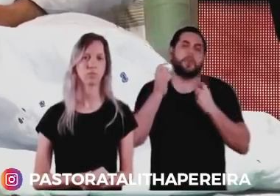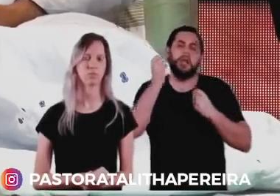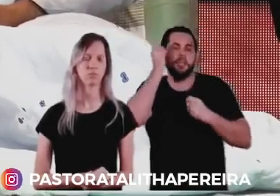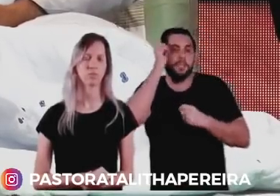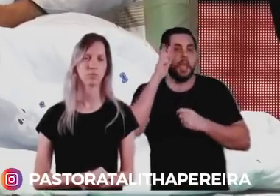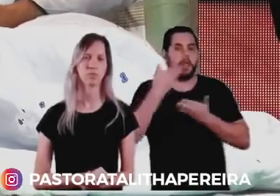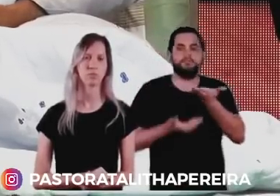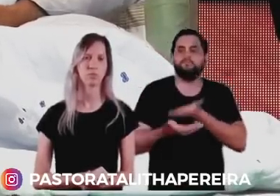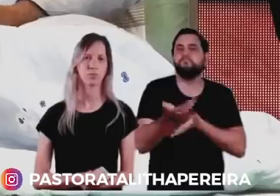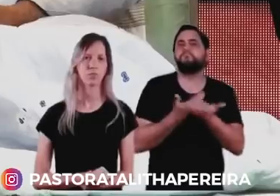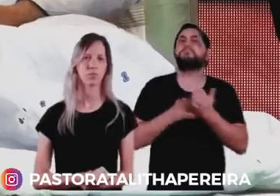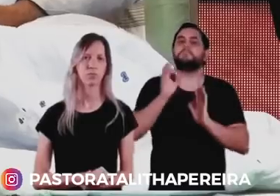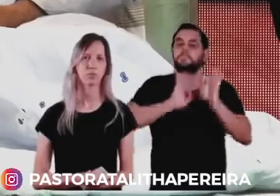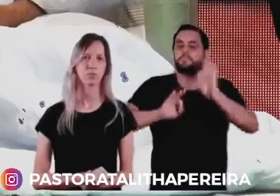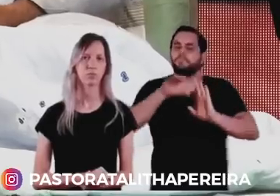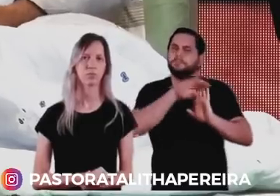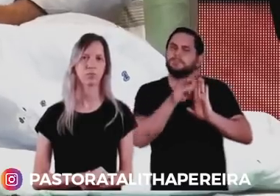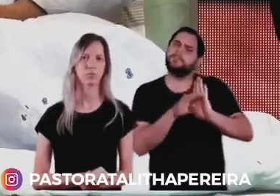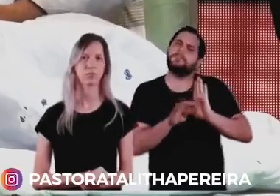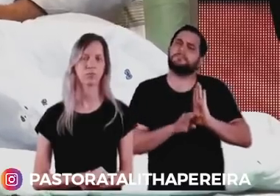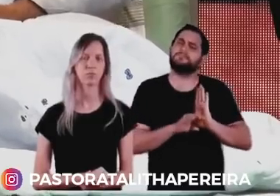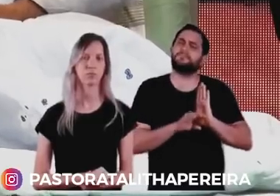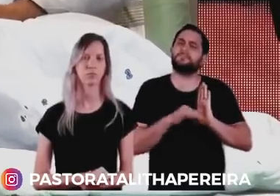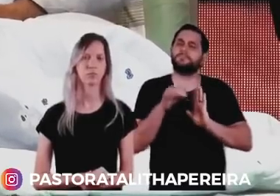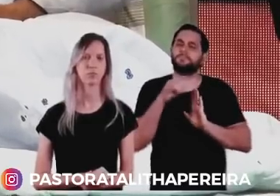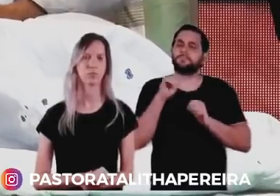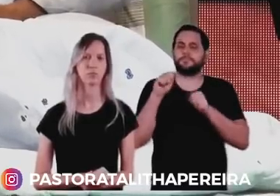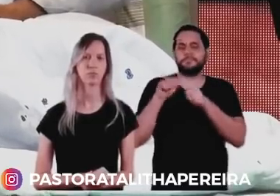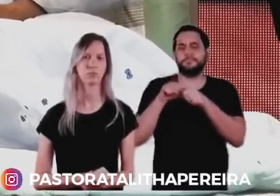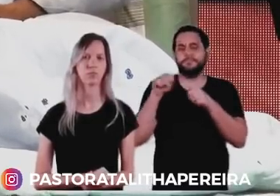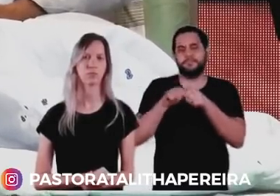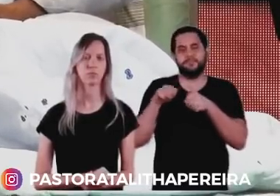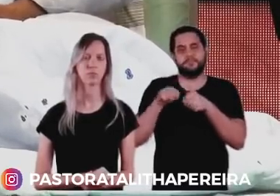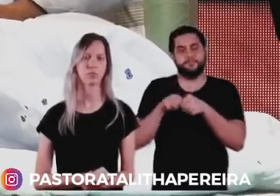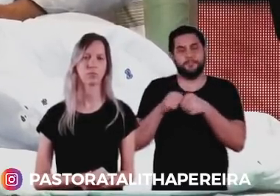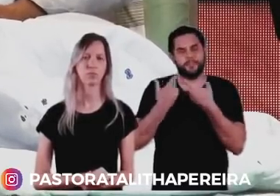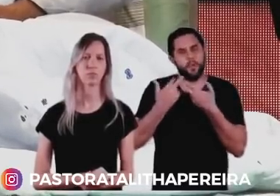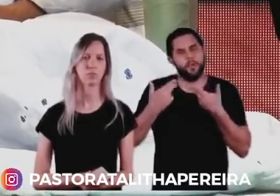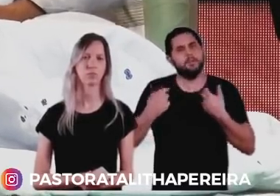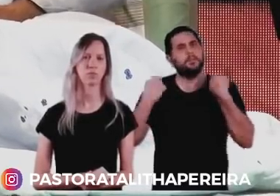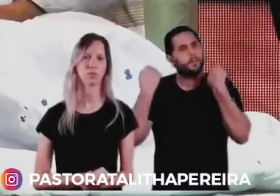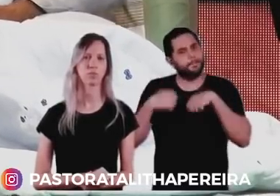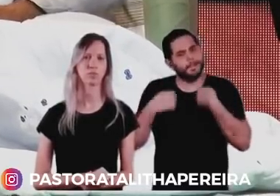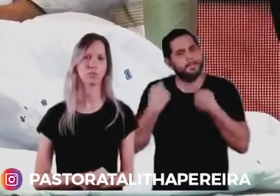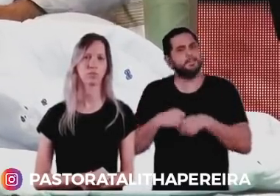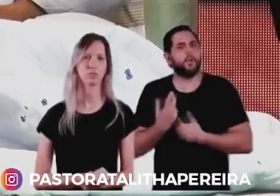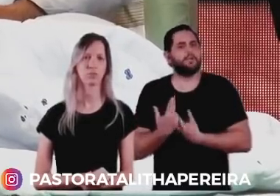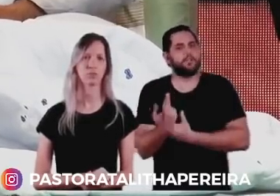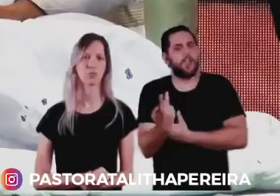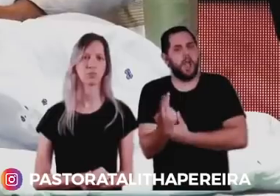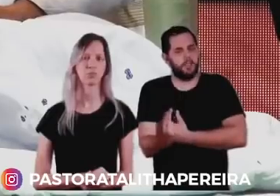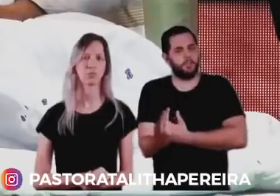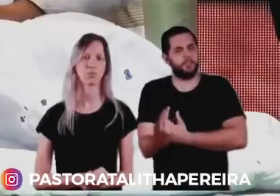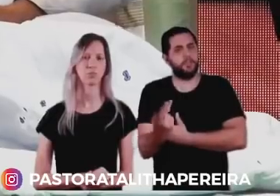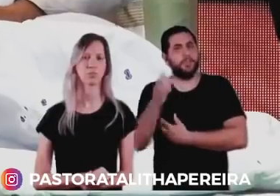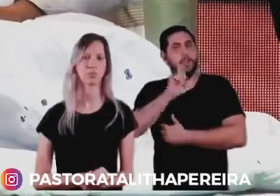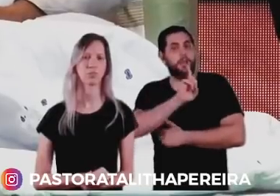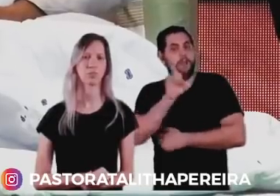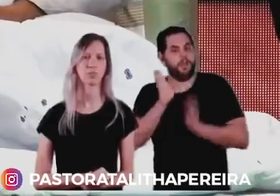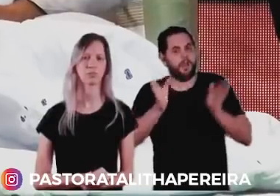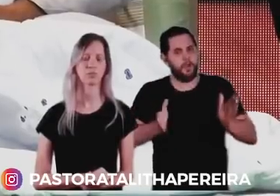ideias, planejar, fazer coisas que precisa daquele momento a dois, o quarto ele é